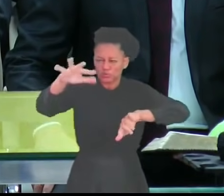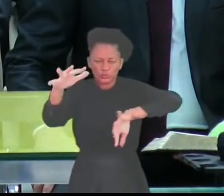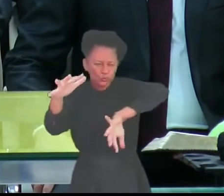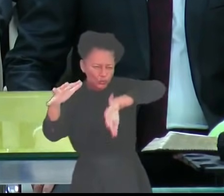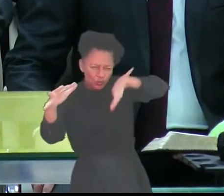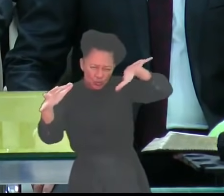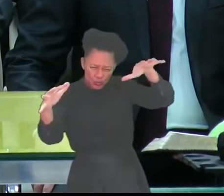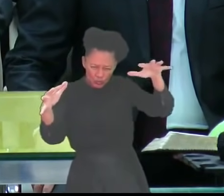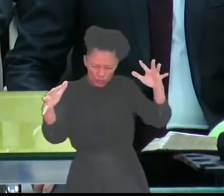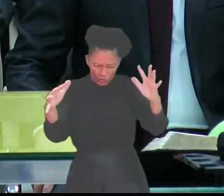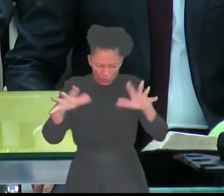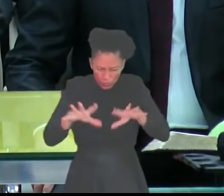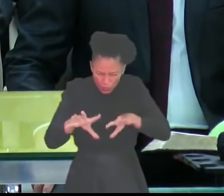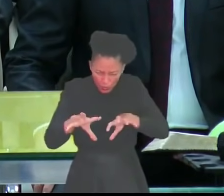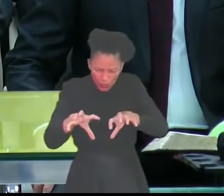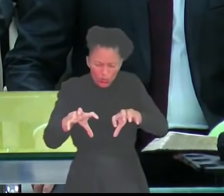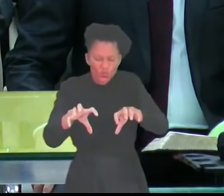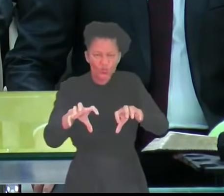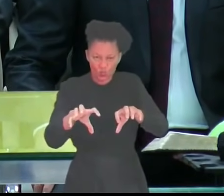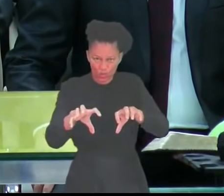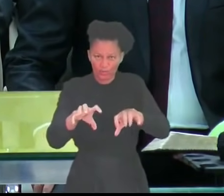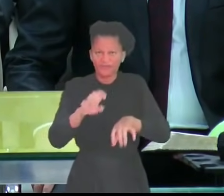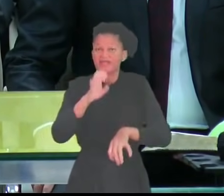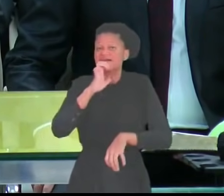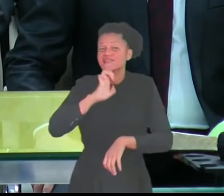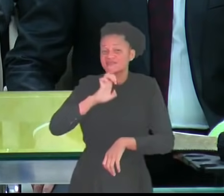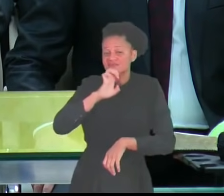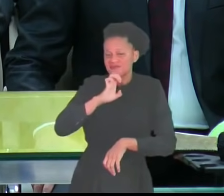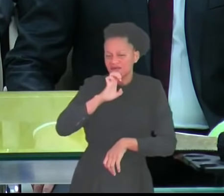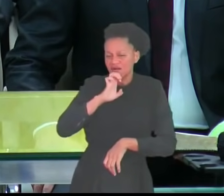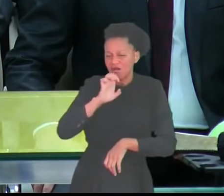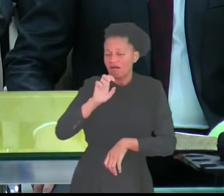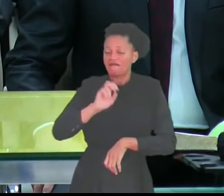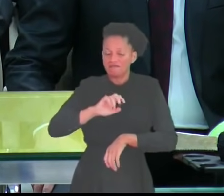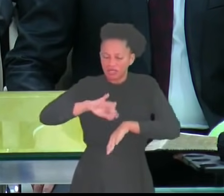Vale, duas coisas não boas, vale e deserto.